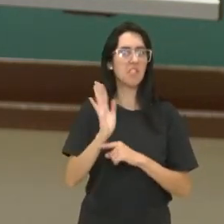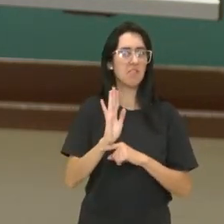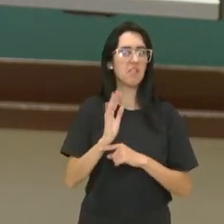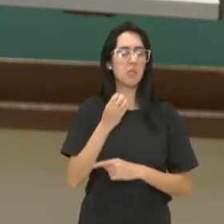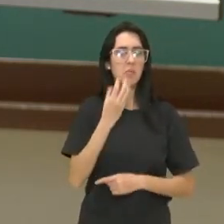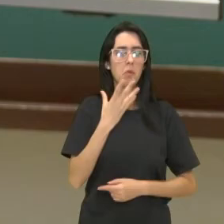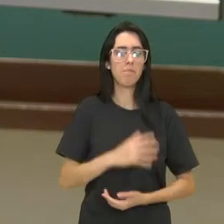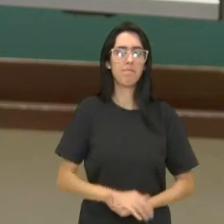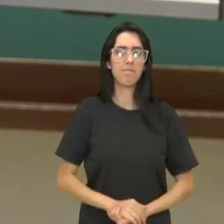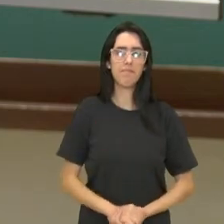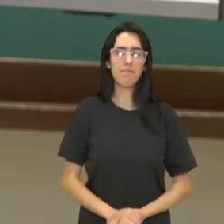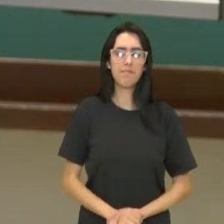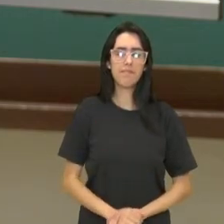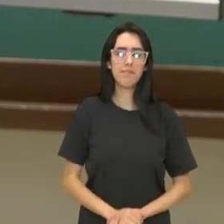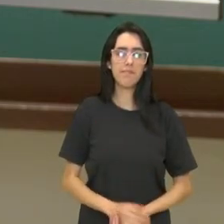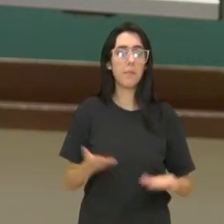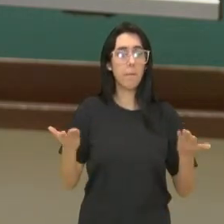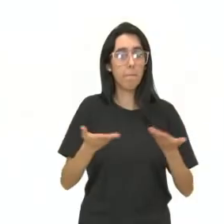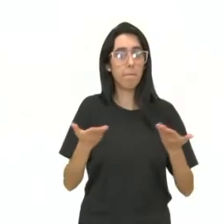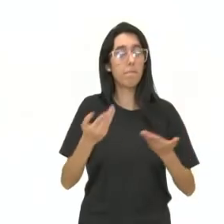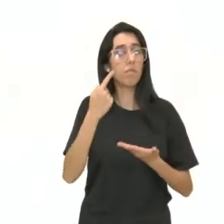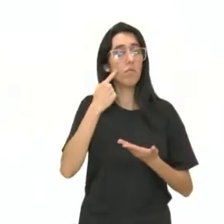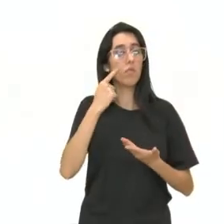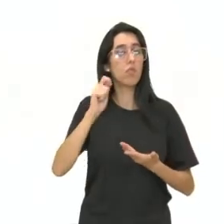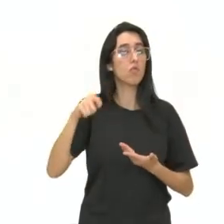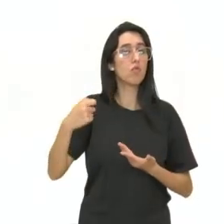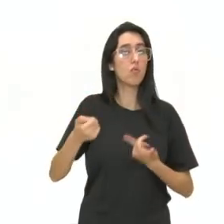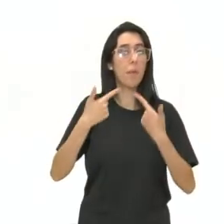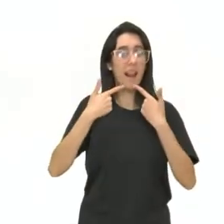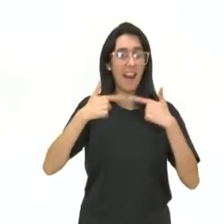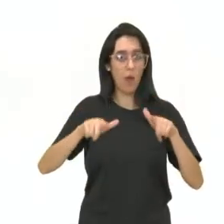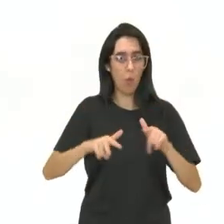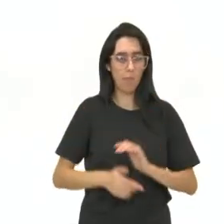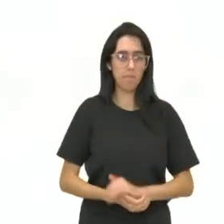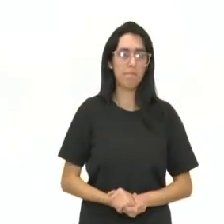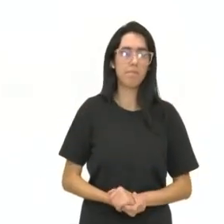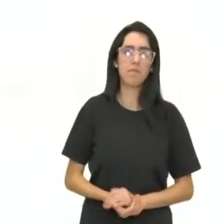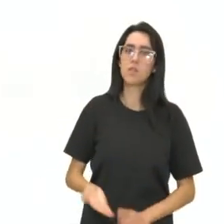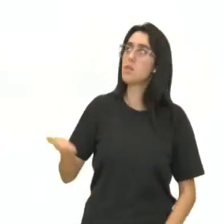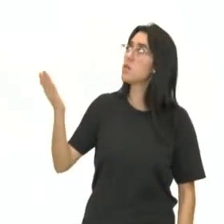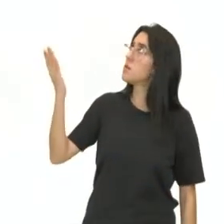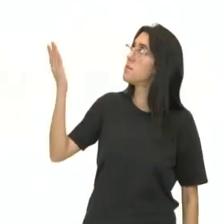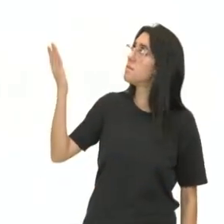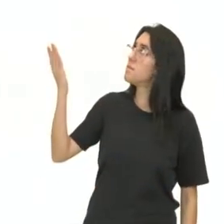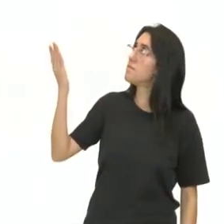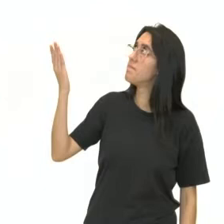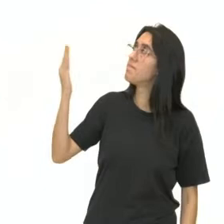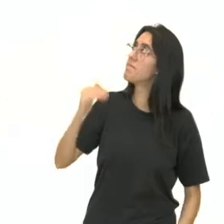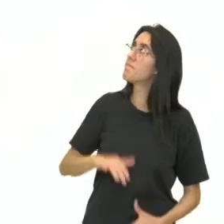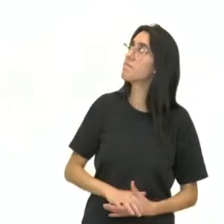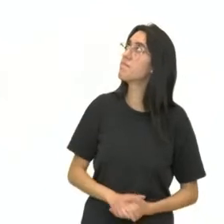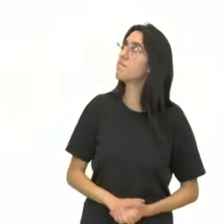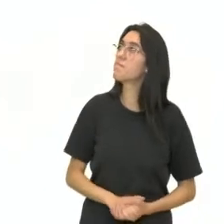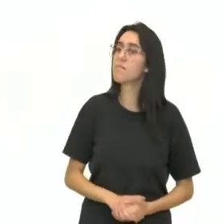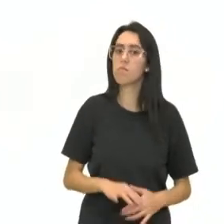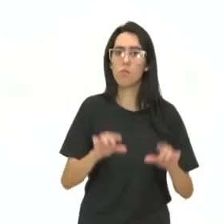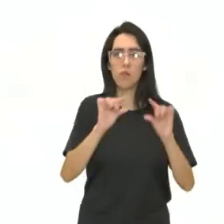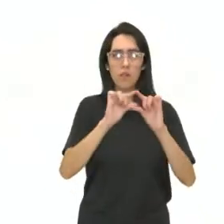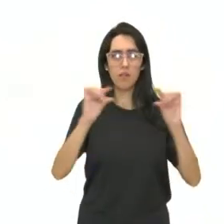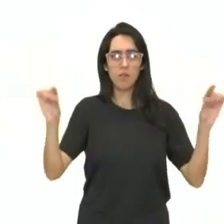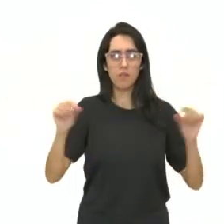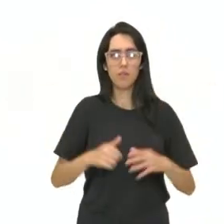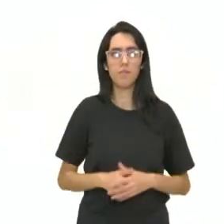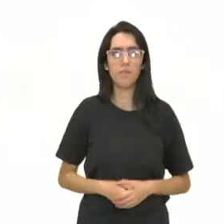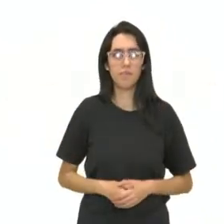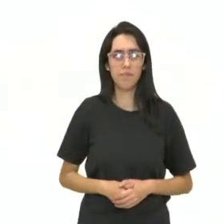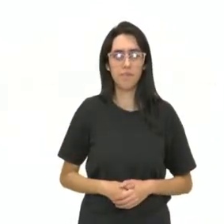Bueno, agora vamos analisar a língua. Em nenhum momento me puse triste. Então veja, em nenhum momento